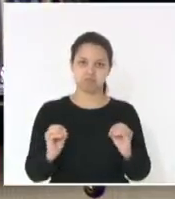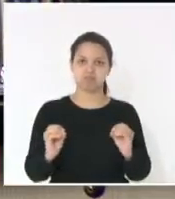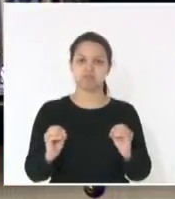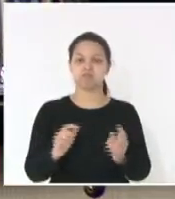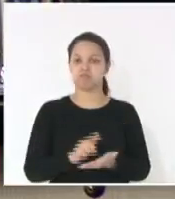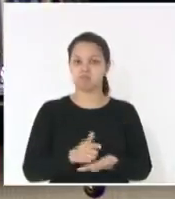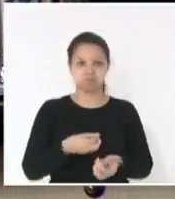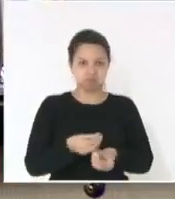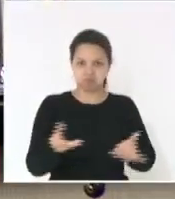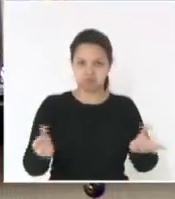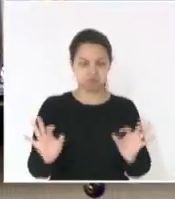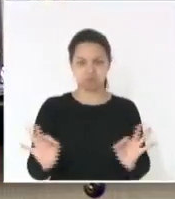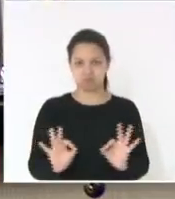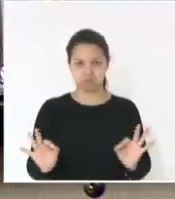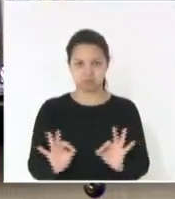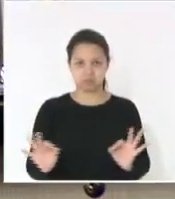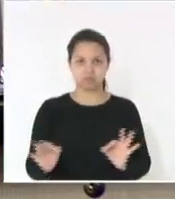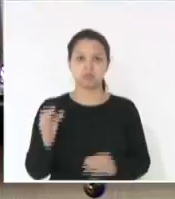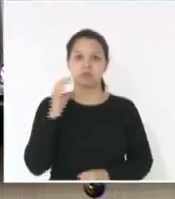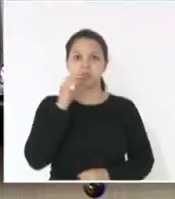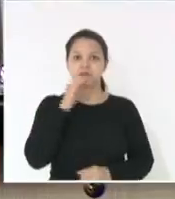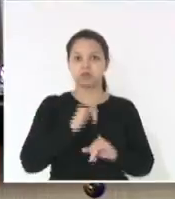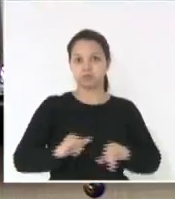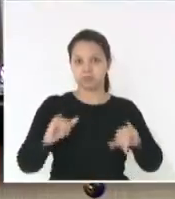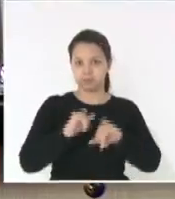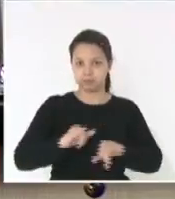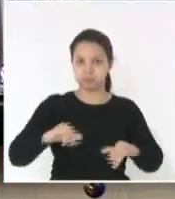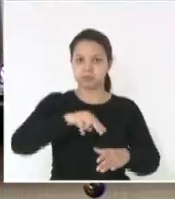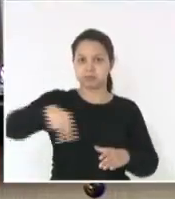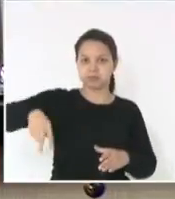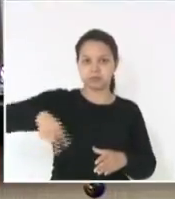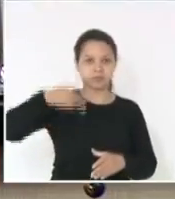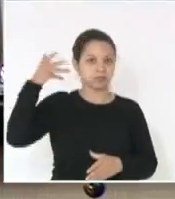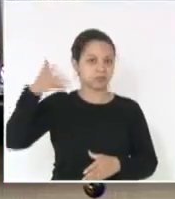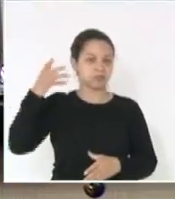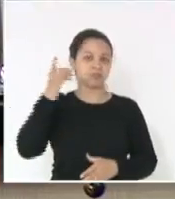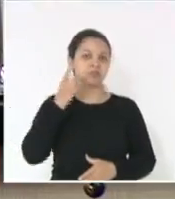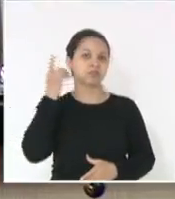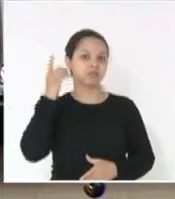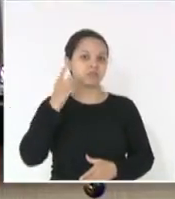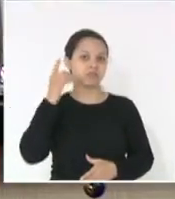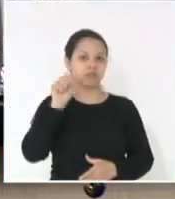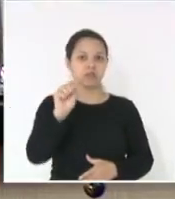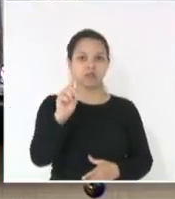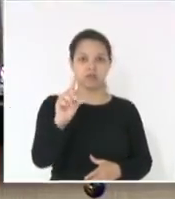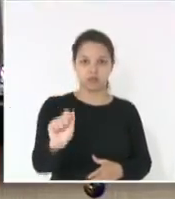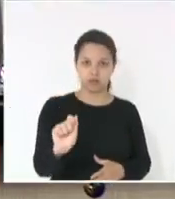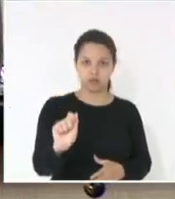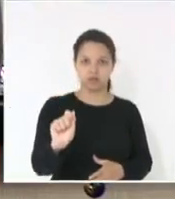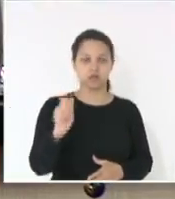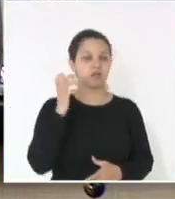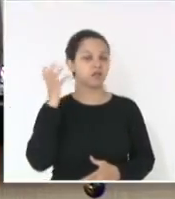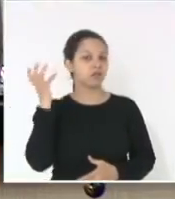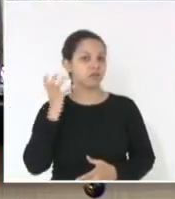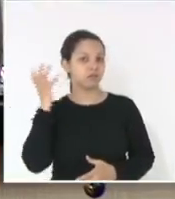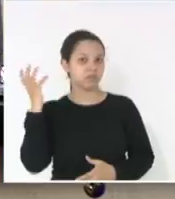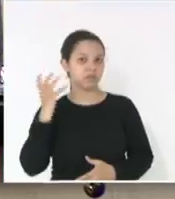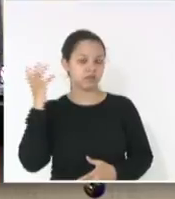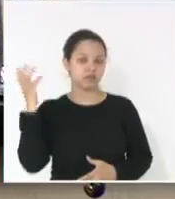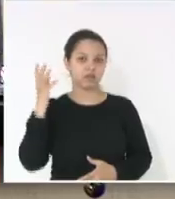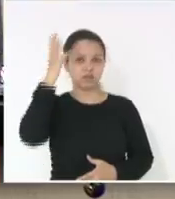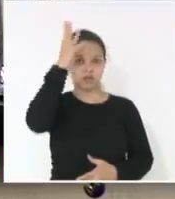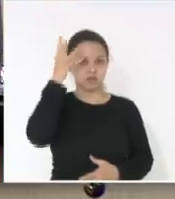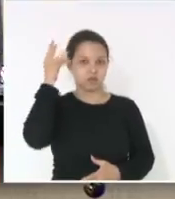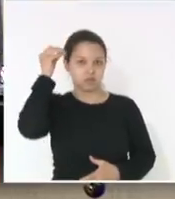a ser distribuído e, em breves comunicações, ocupar a tribuna os senhores deputados Ada de Luca, Ana Paula Lima, Luciane